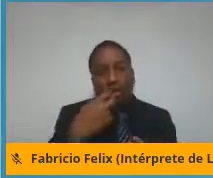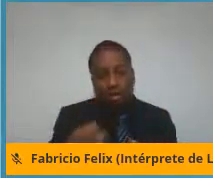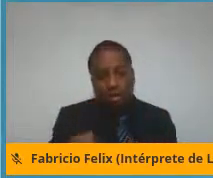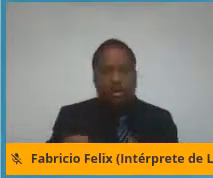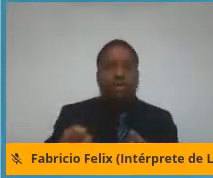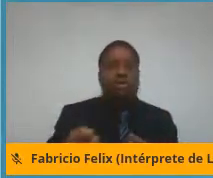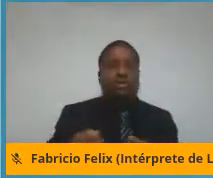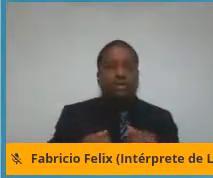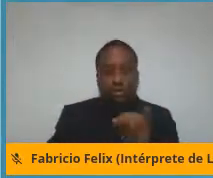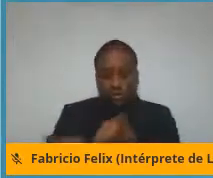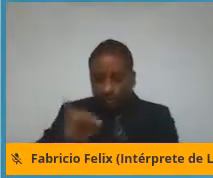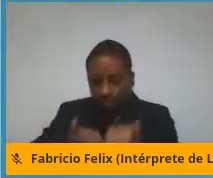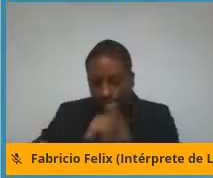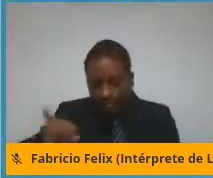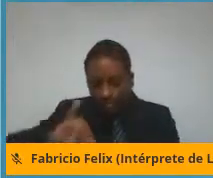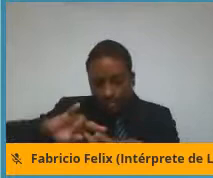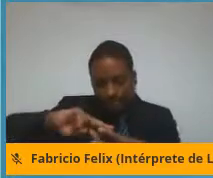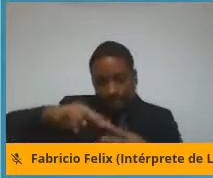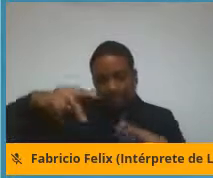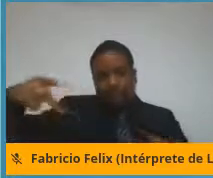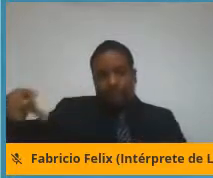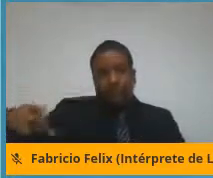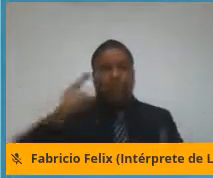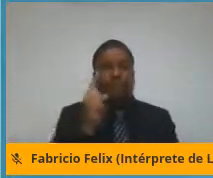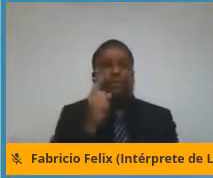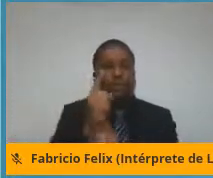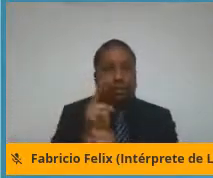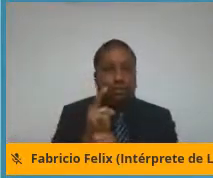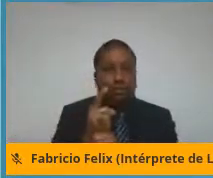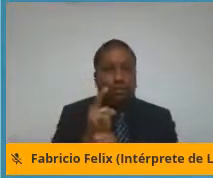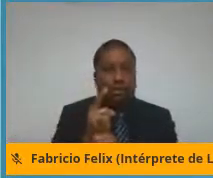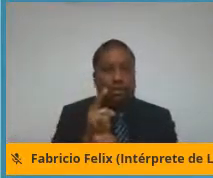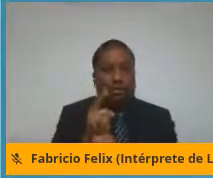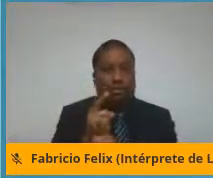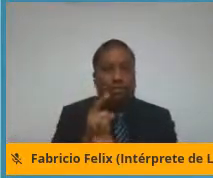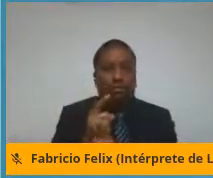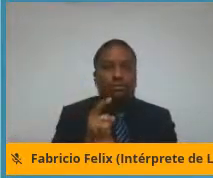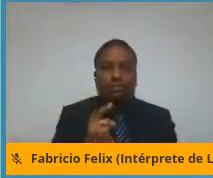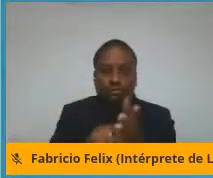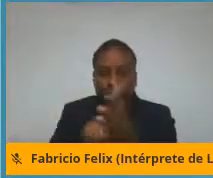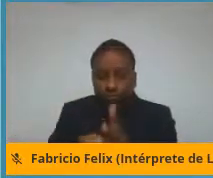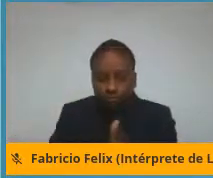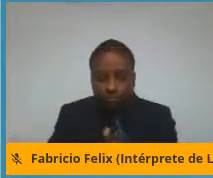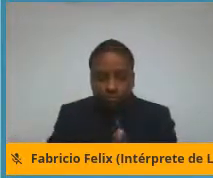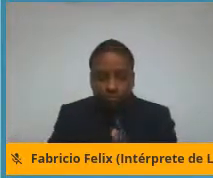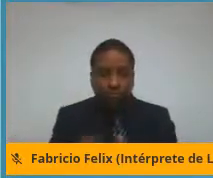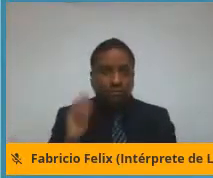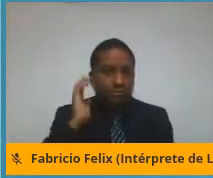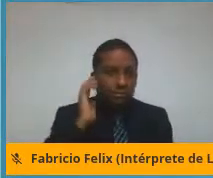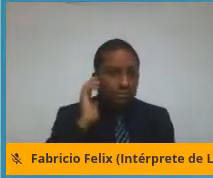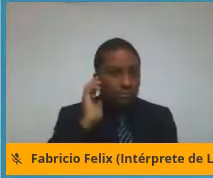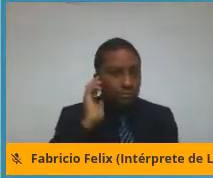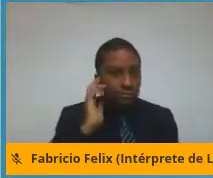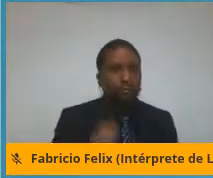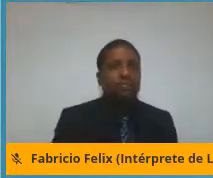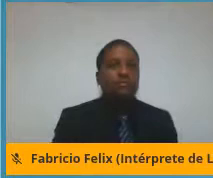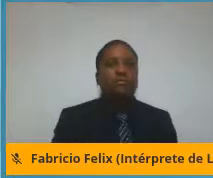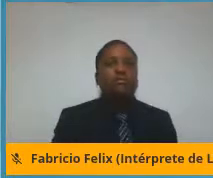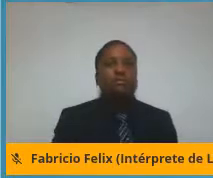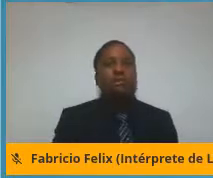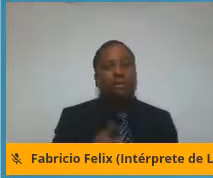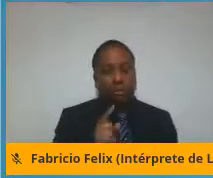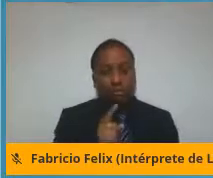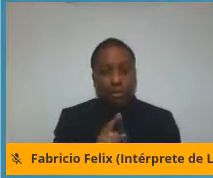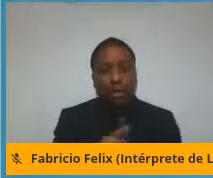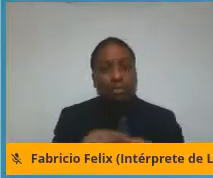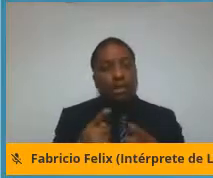material genético, nós conseguimos sim chegar a um diagnóstico, desde que ele seja feito no momento adequado,